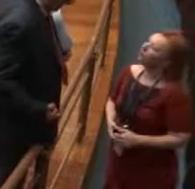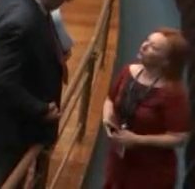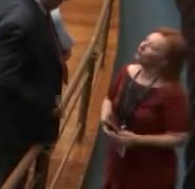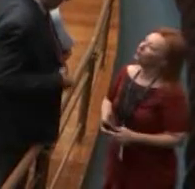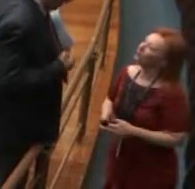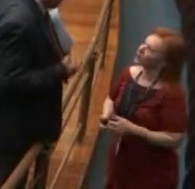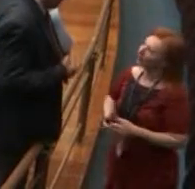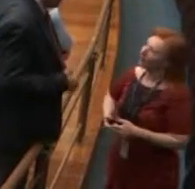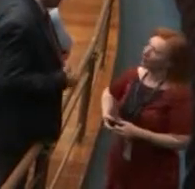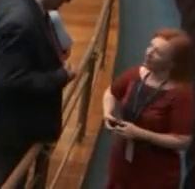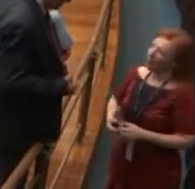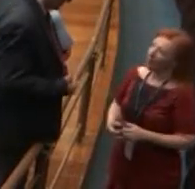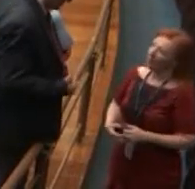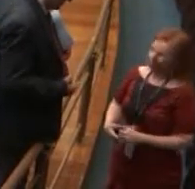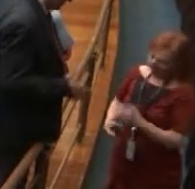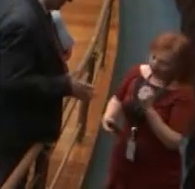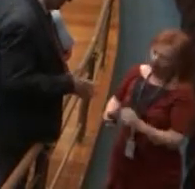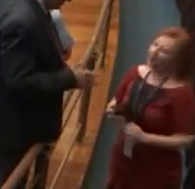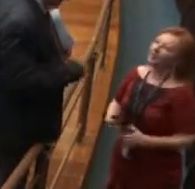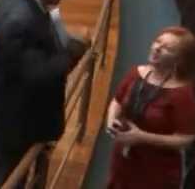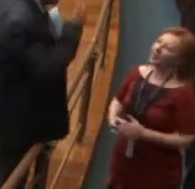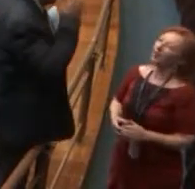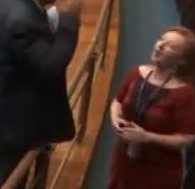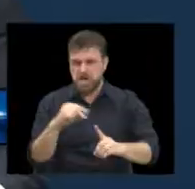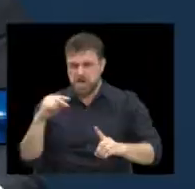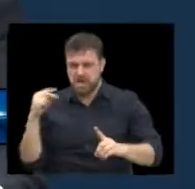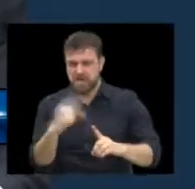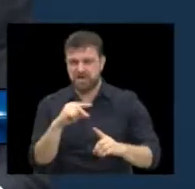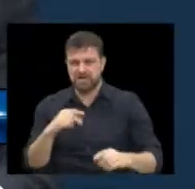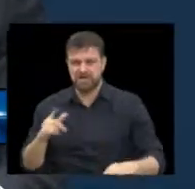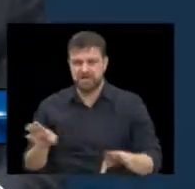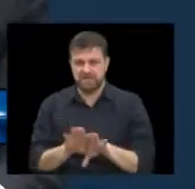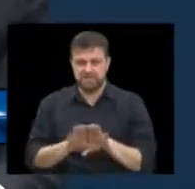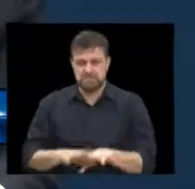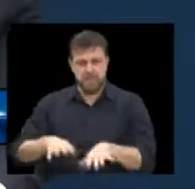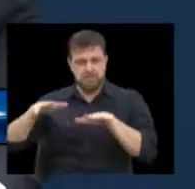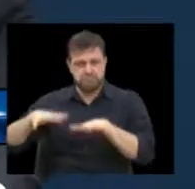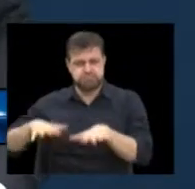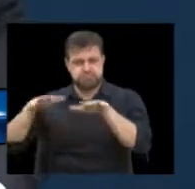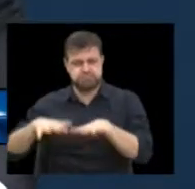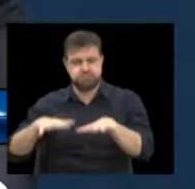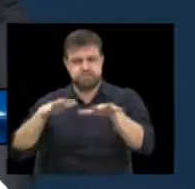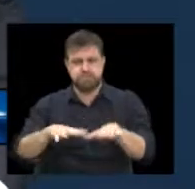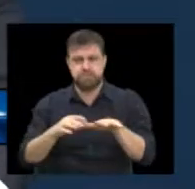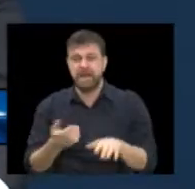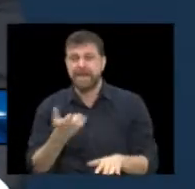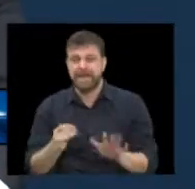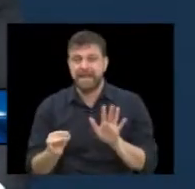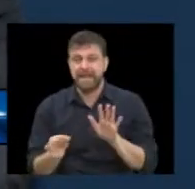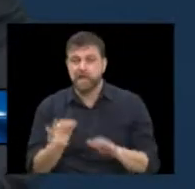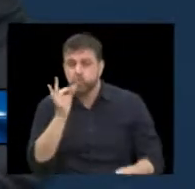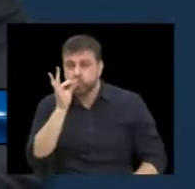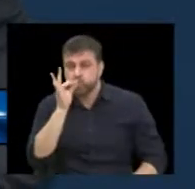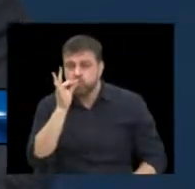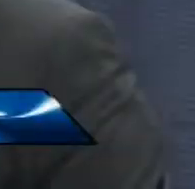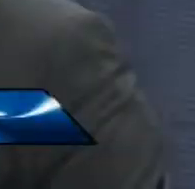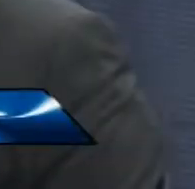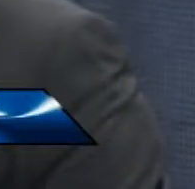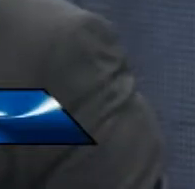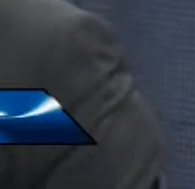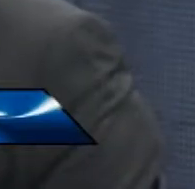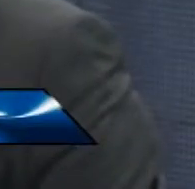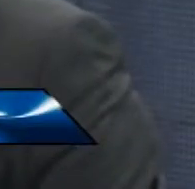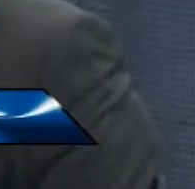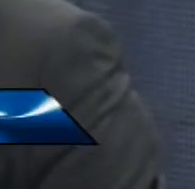que o pedido para o adiamento do projeto Escola Sem Partido foi feito em acordo com o autor da proposta, o vereador Tenente Santini.